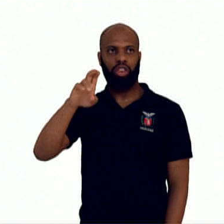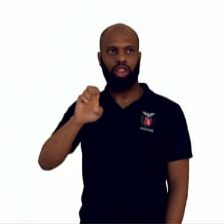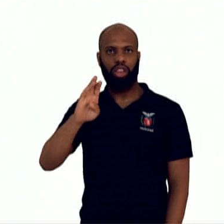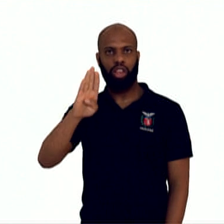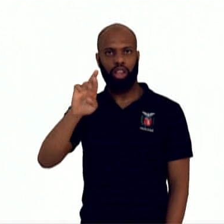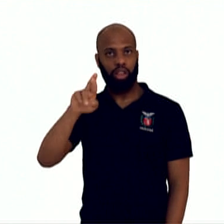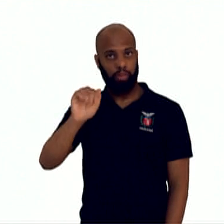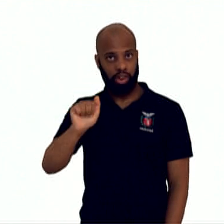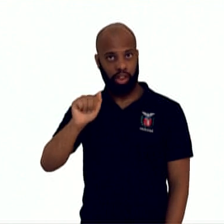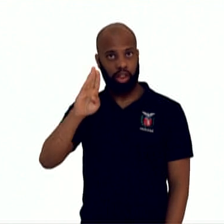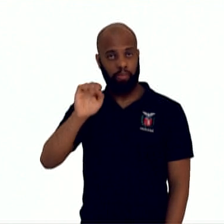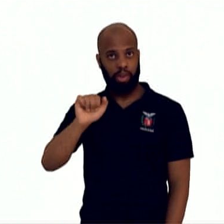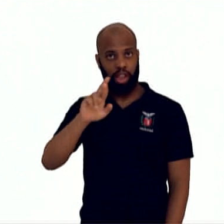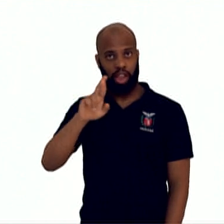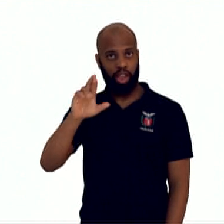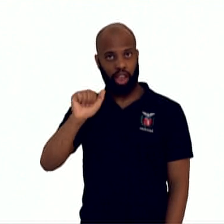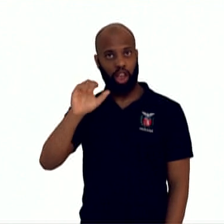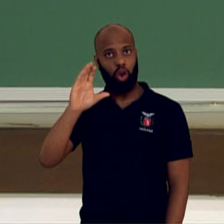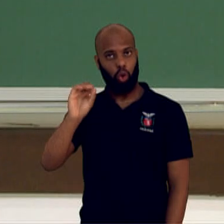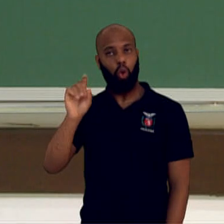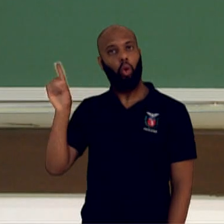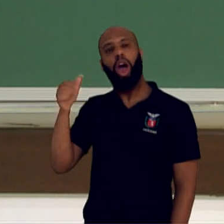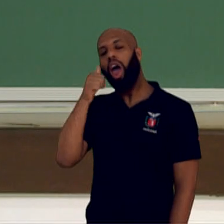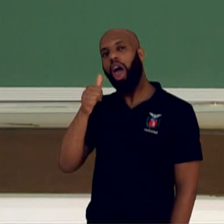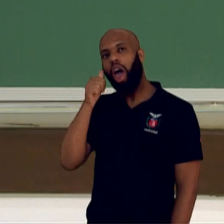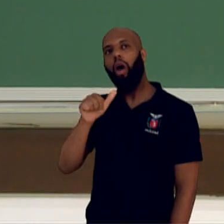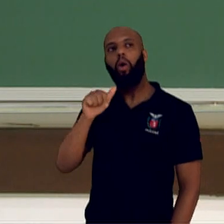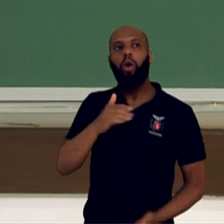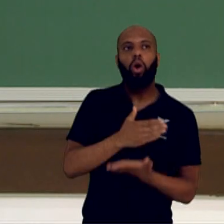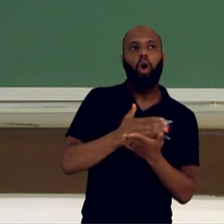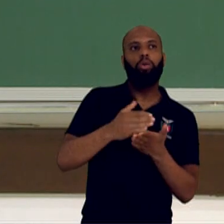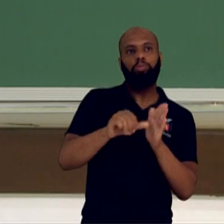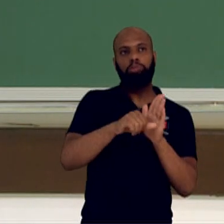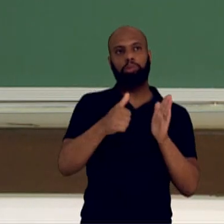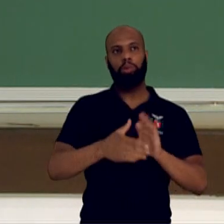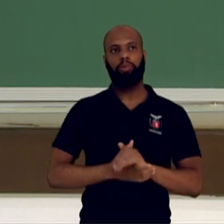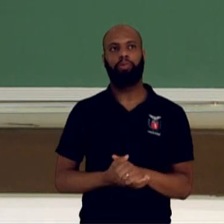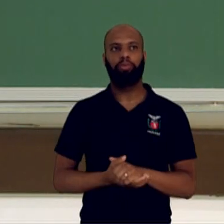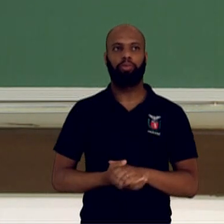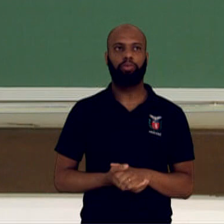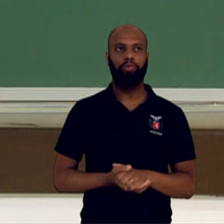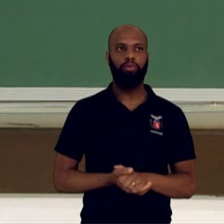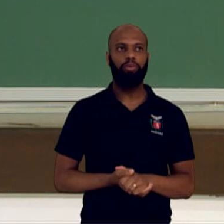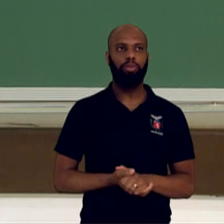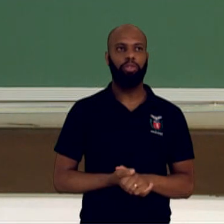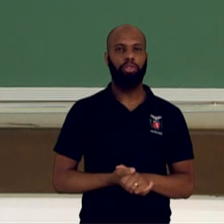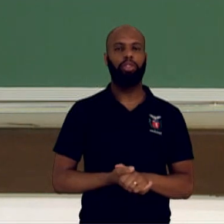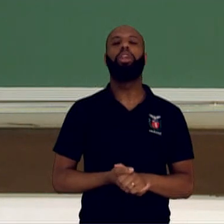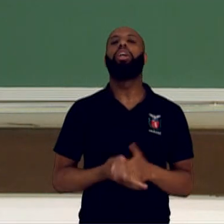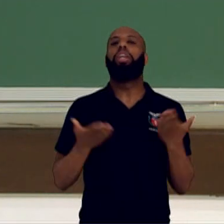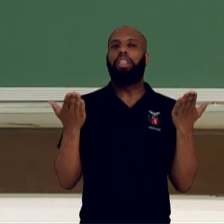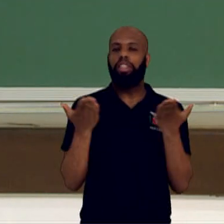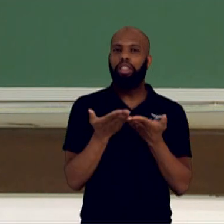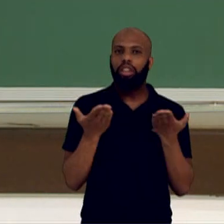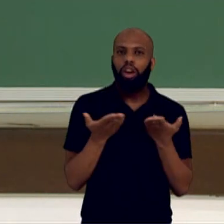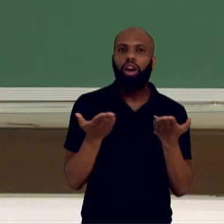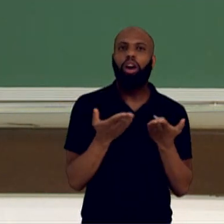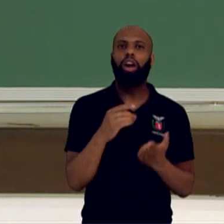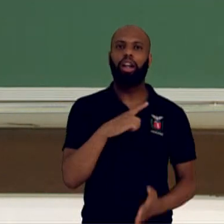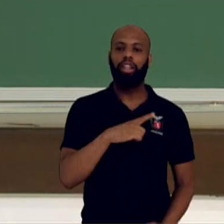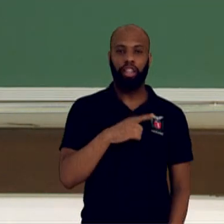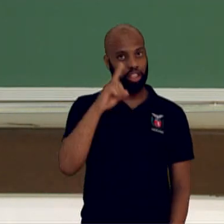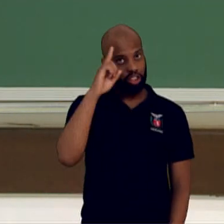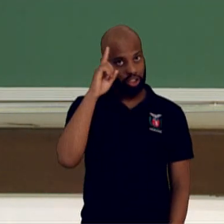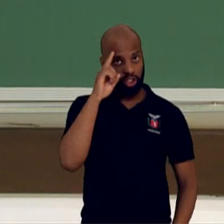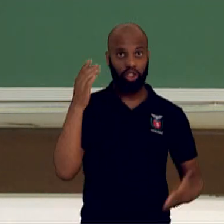mulheres a participar, certo? Entendido? Vamos em frente? Olha só, agora nós chegamos nos dias